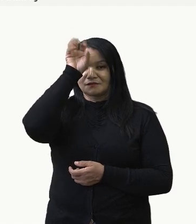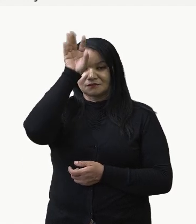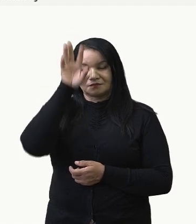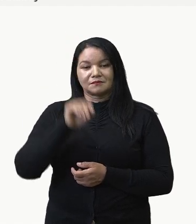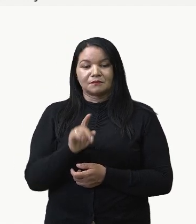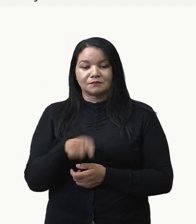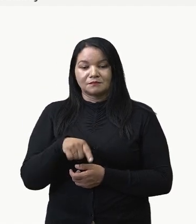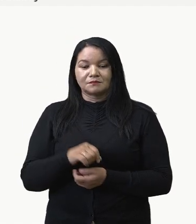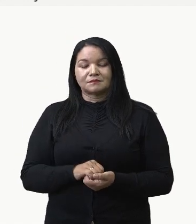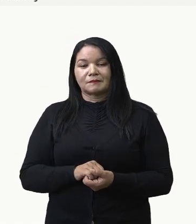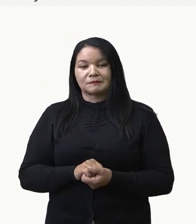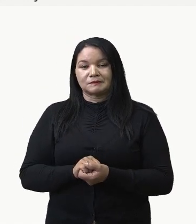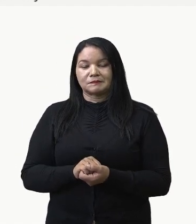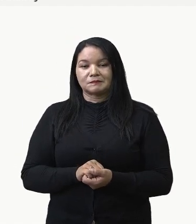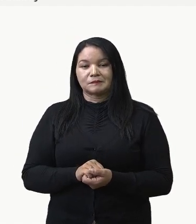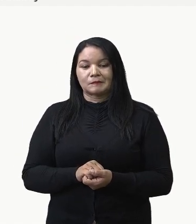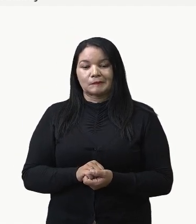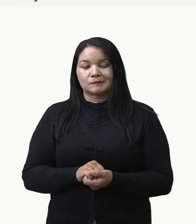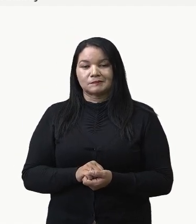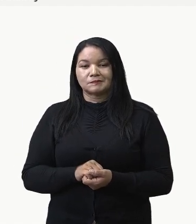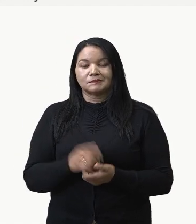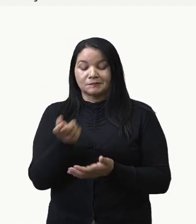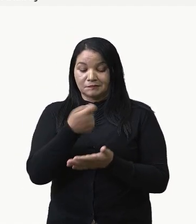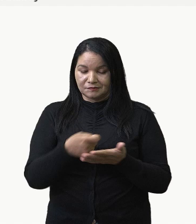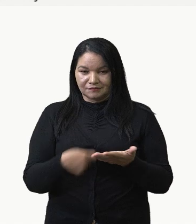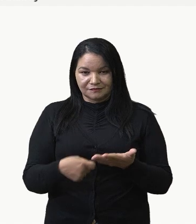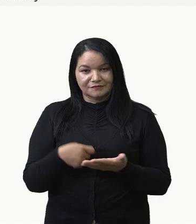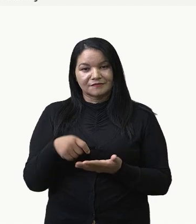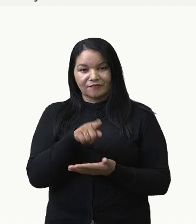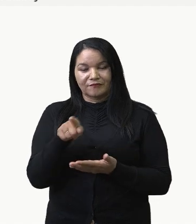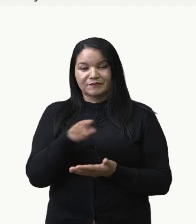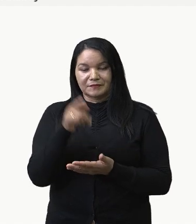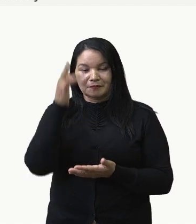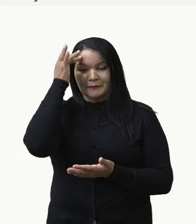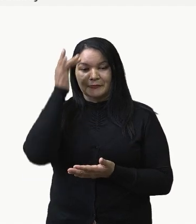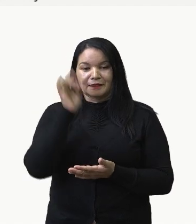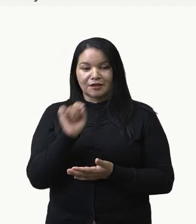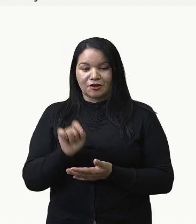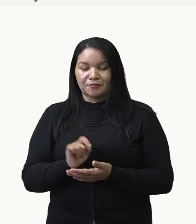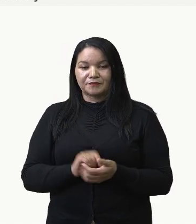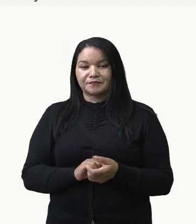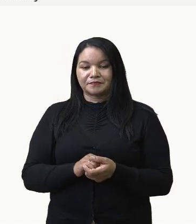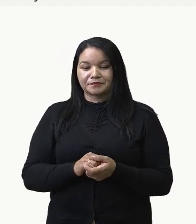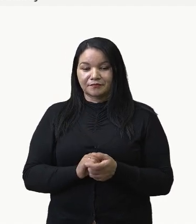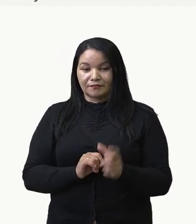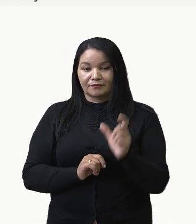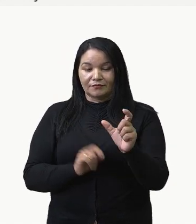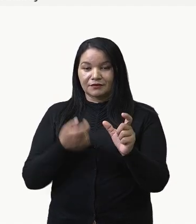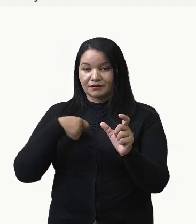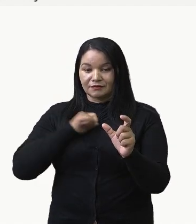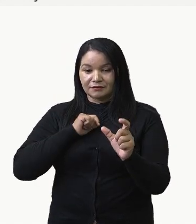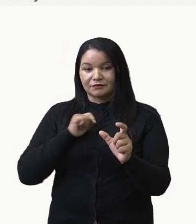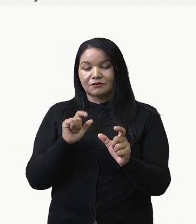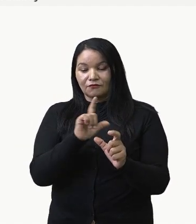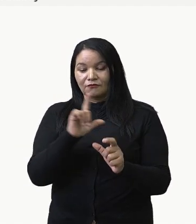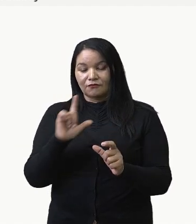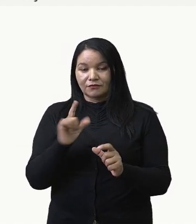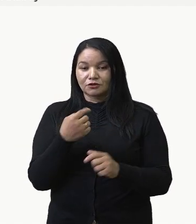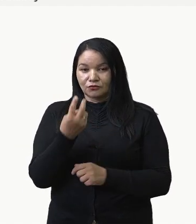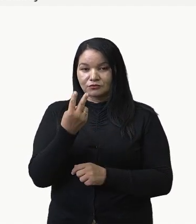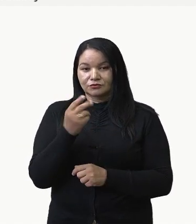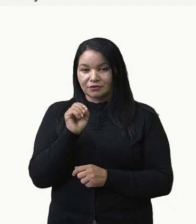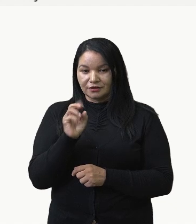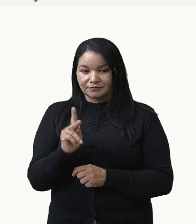escrevam escrevam aí no caderno de vocês badena com dois L Ok a baleia depois olha aí